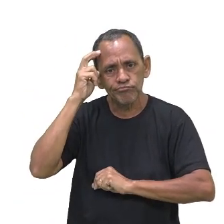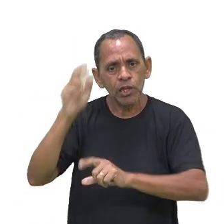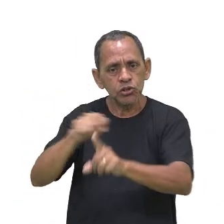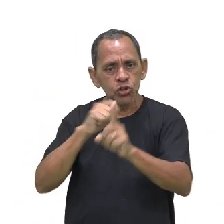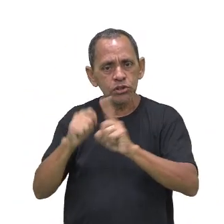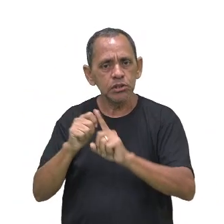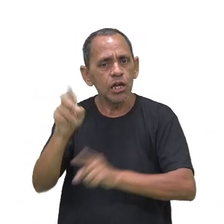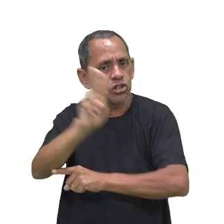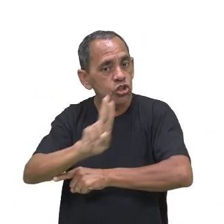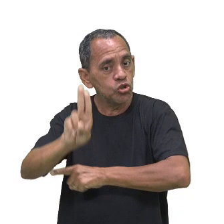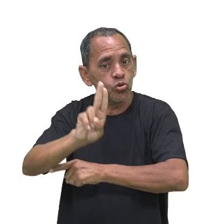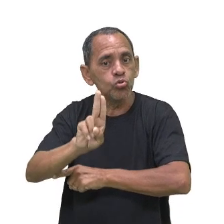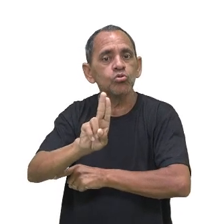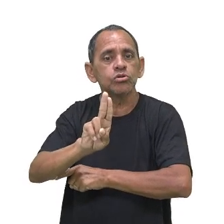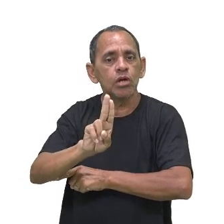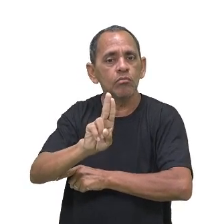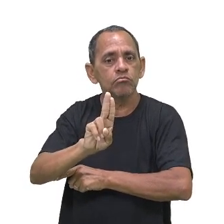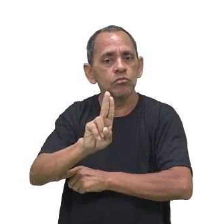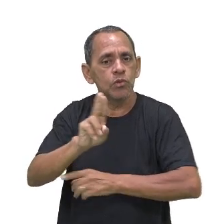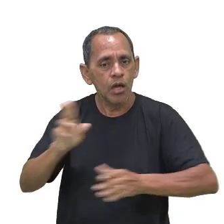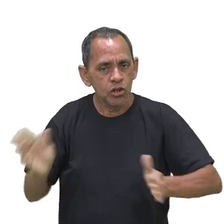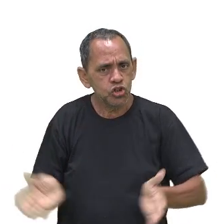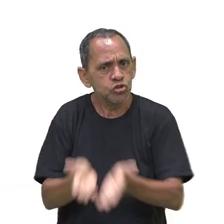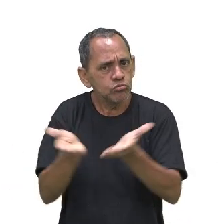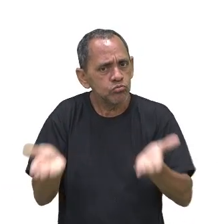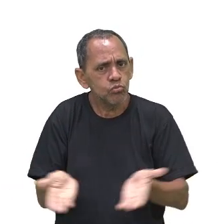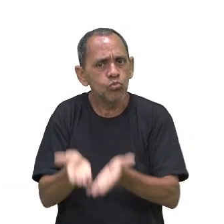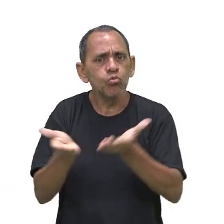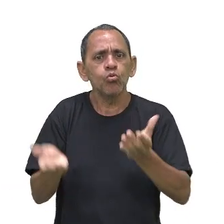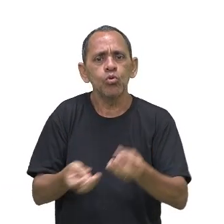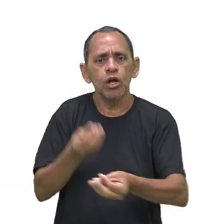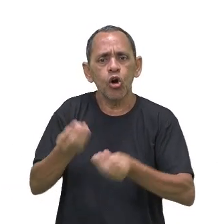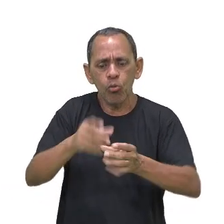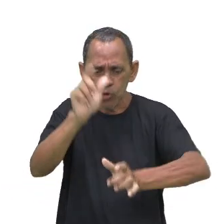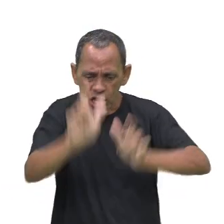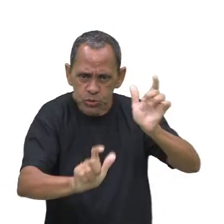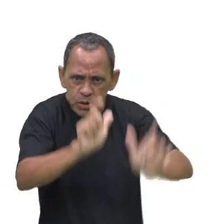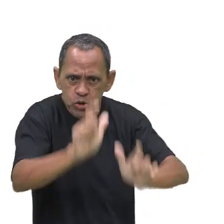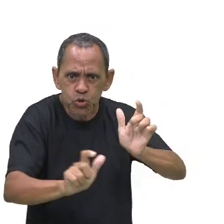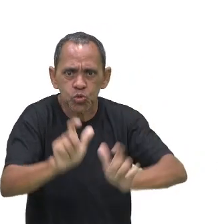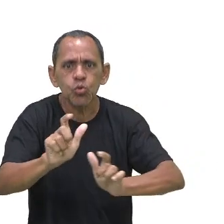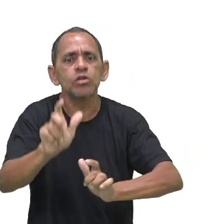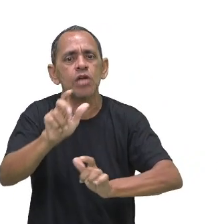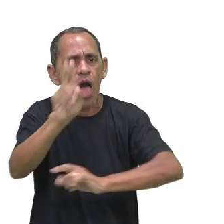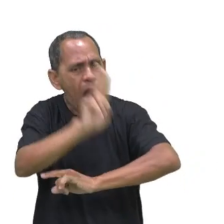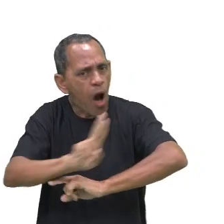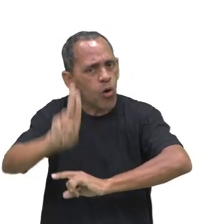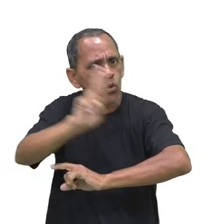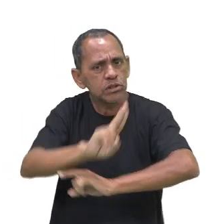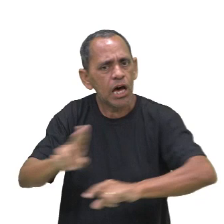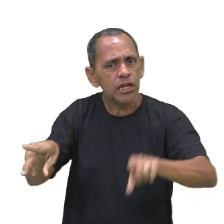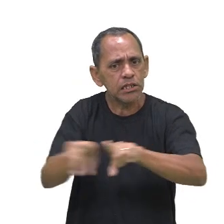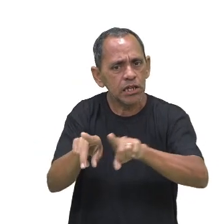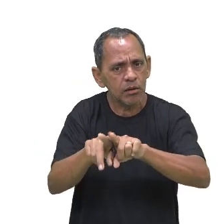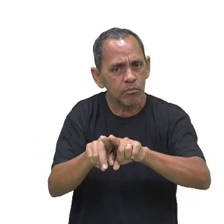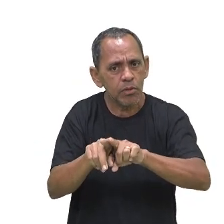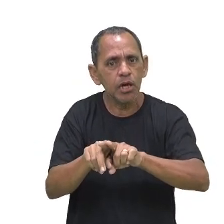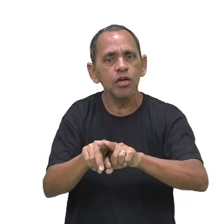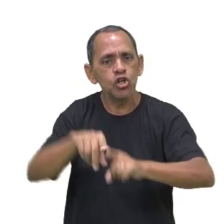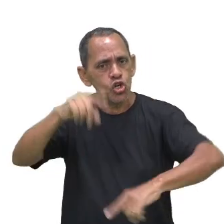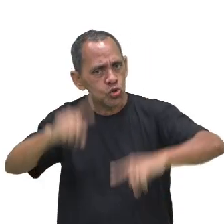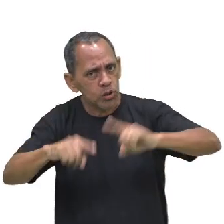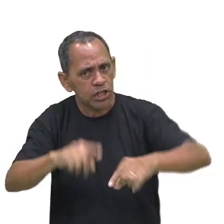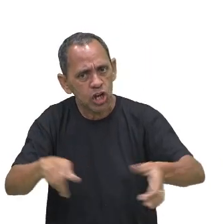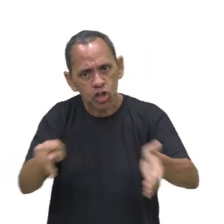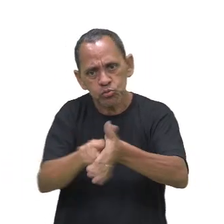consumo incentiva, estimula as pessoas a seguirem bens e serviços como